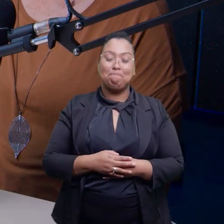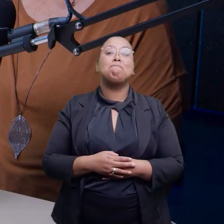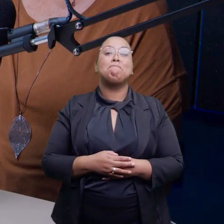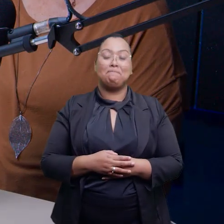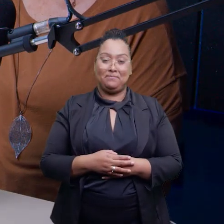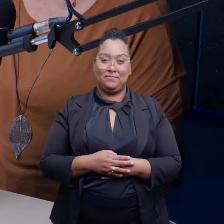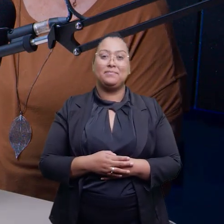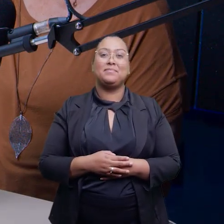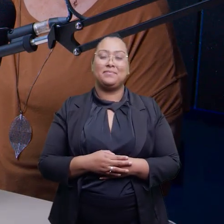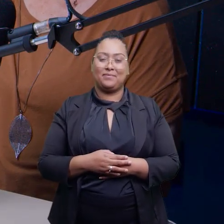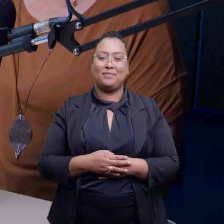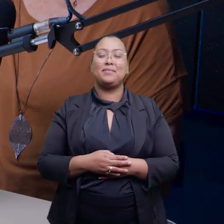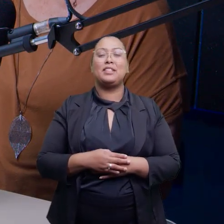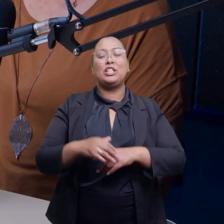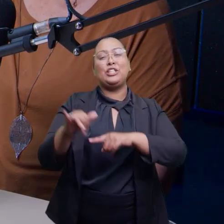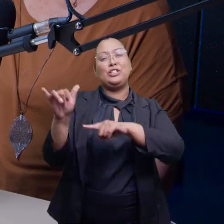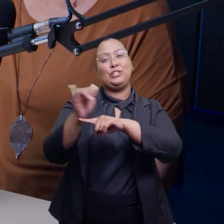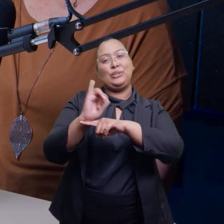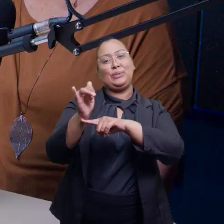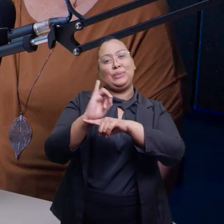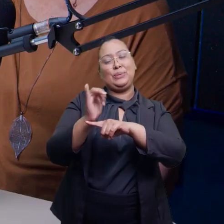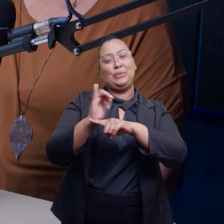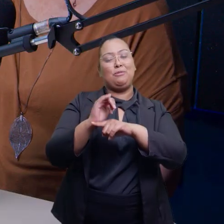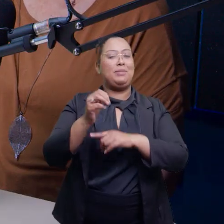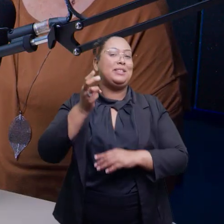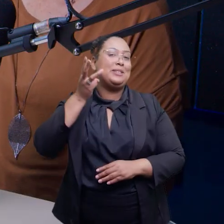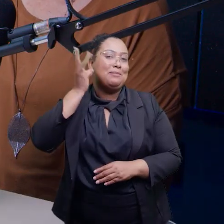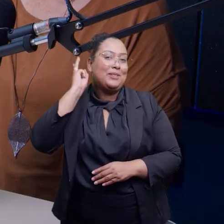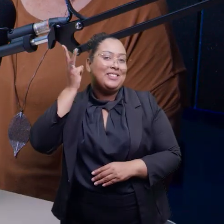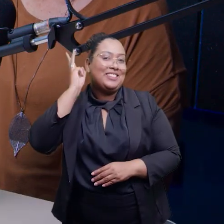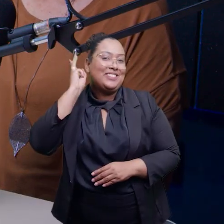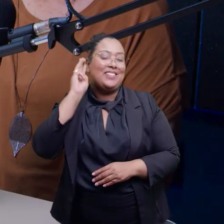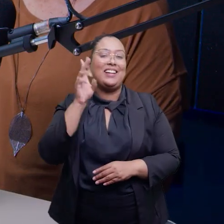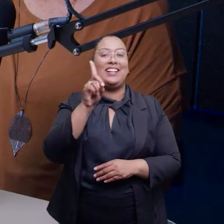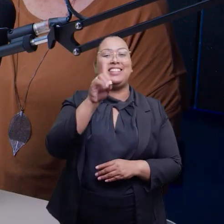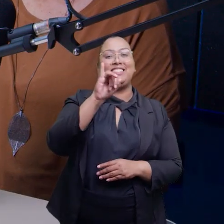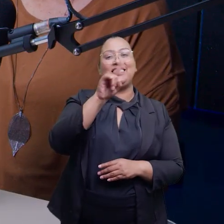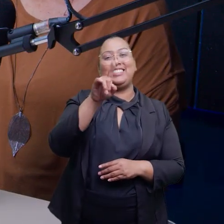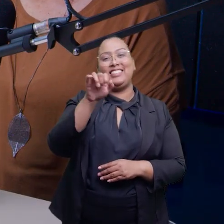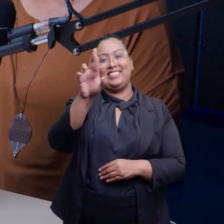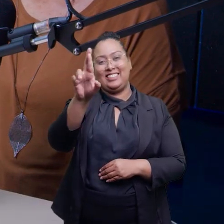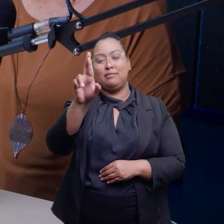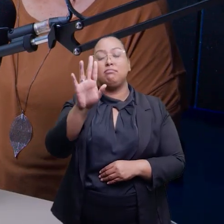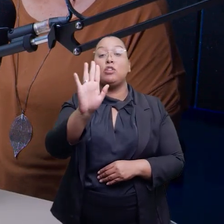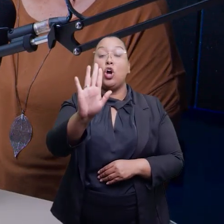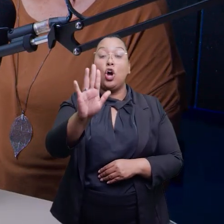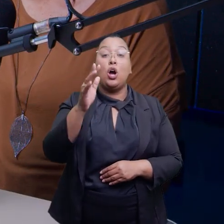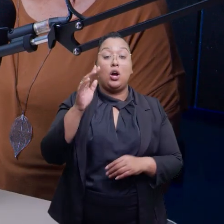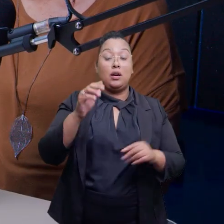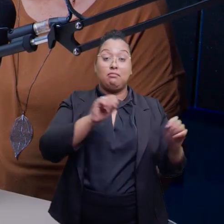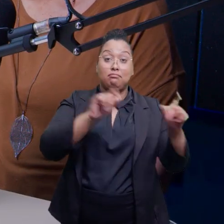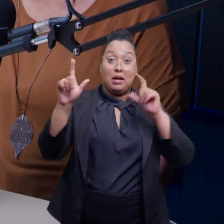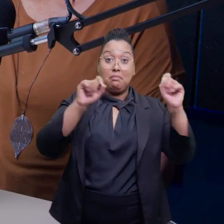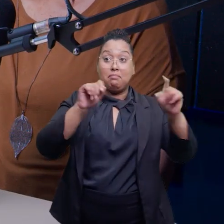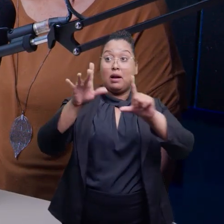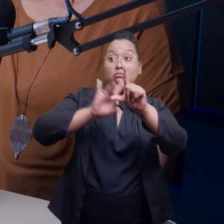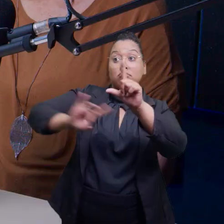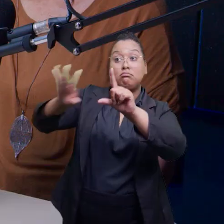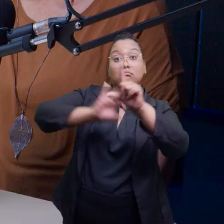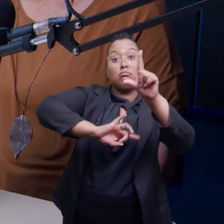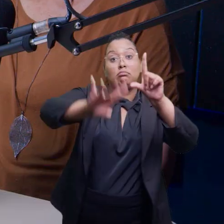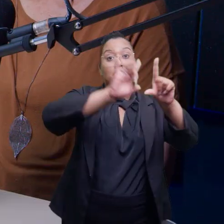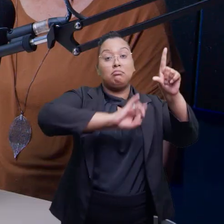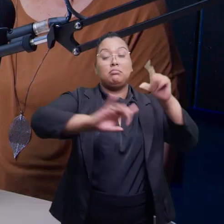nos assistindo no nosso canal do YouTube, no Spotify, Deezer. Indique os nossos episódios para